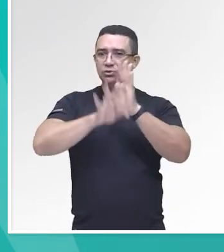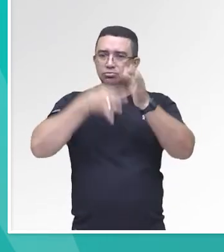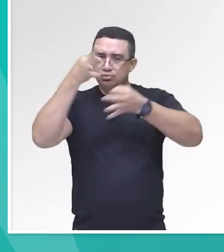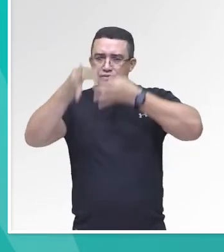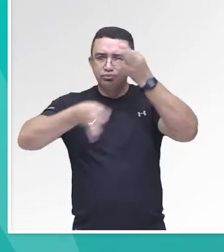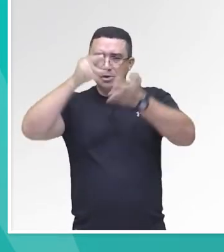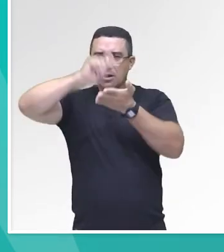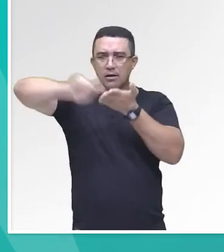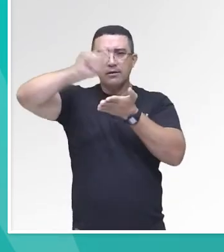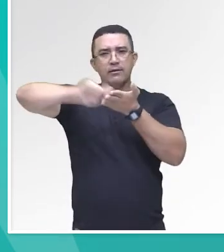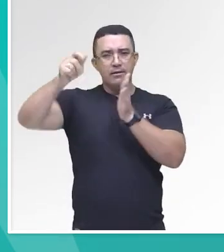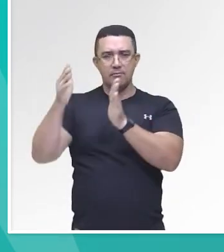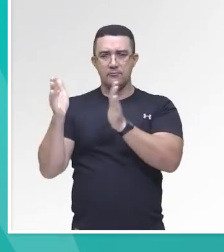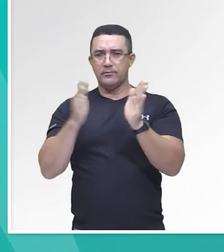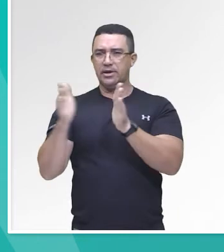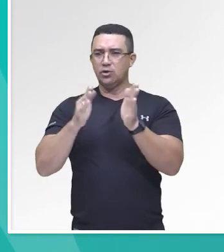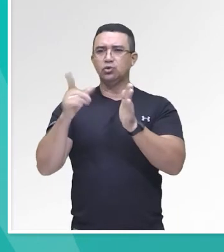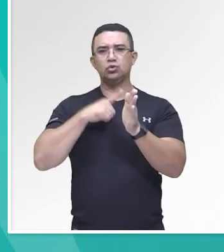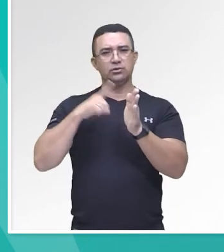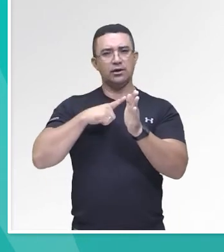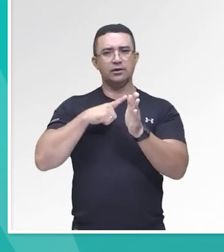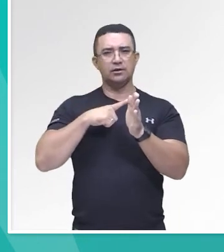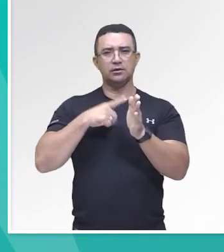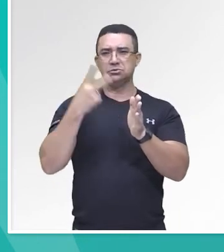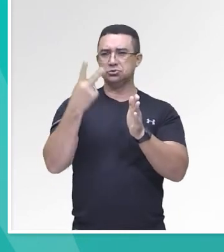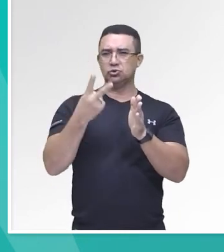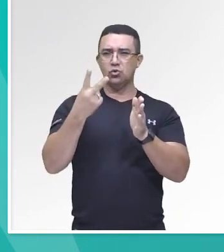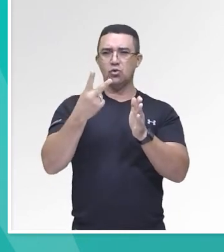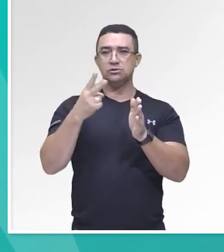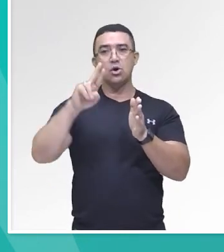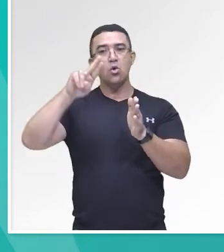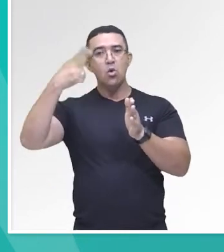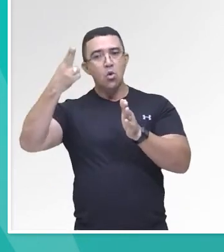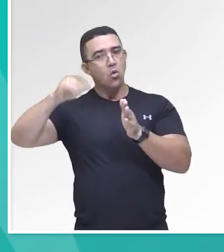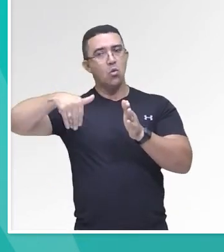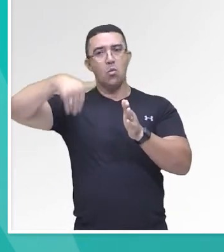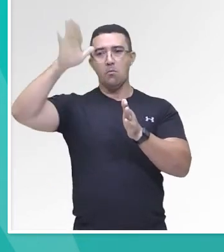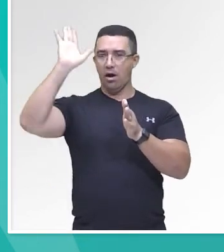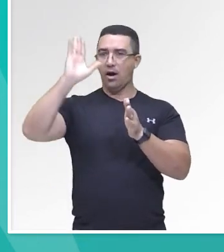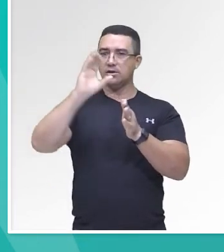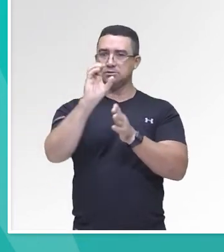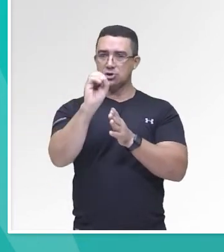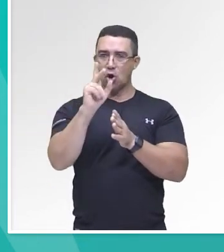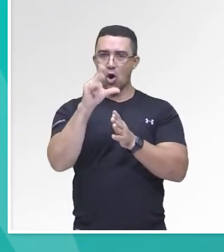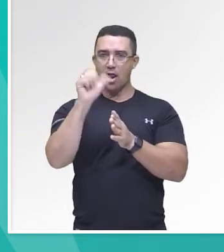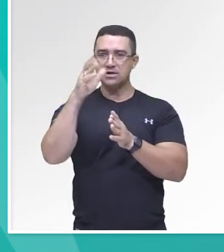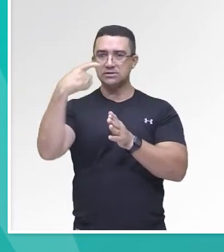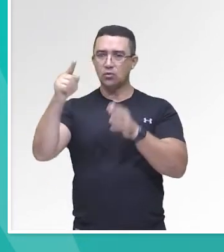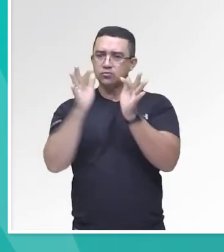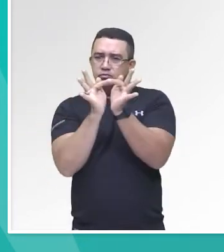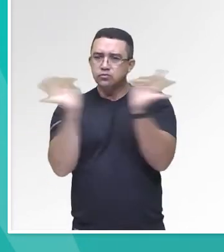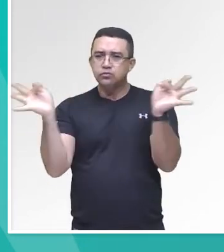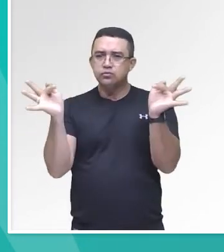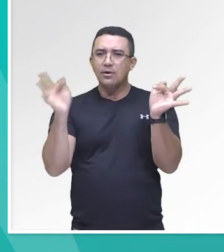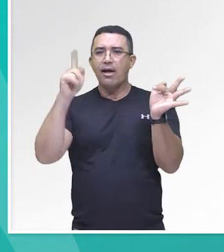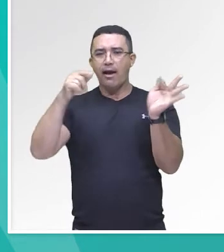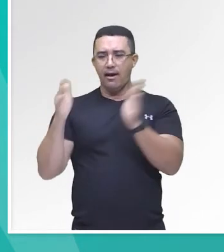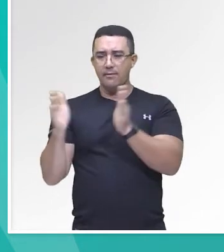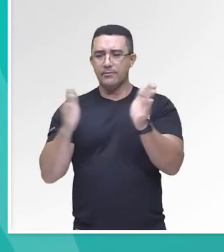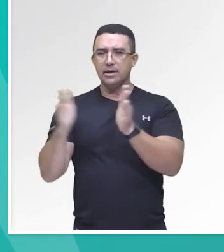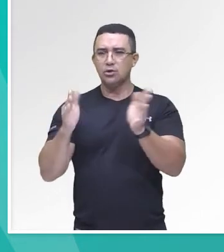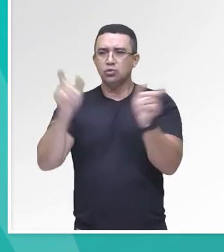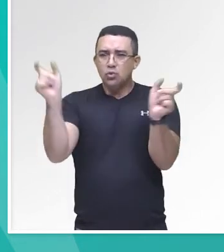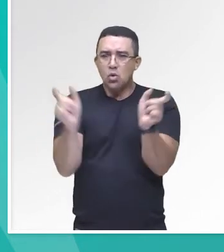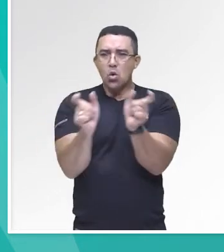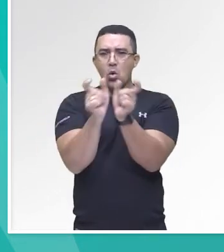geral, os períodos possuem 2 ou mais orações, ou seja, são períodos